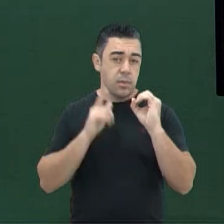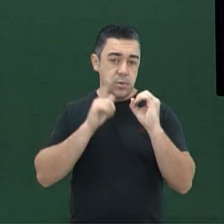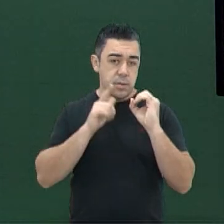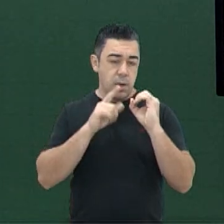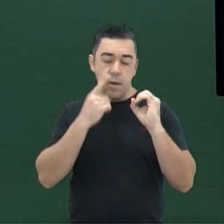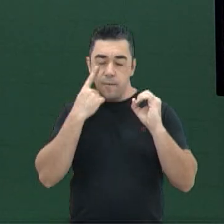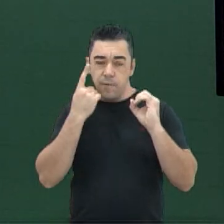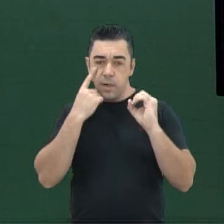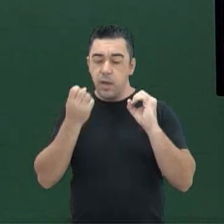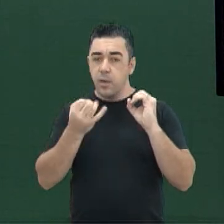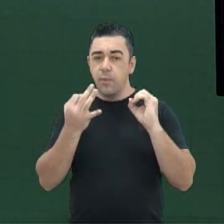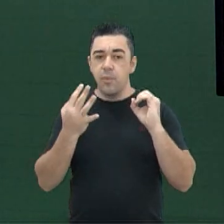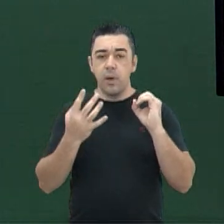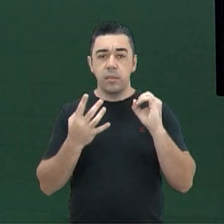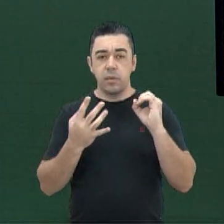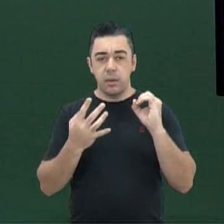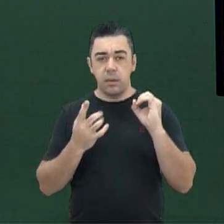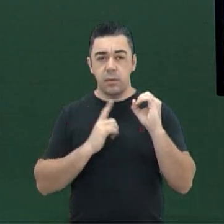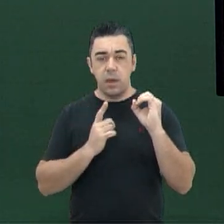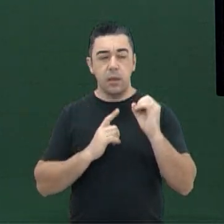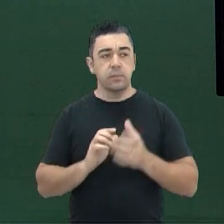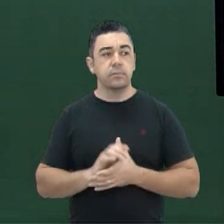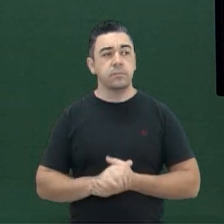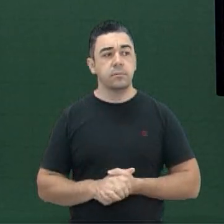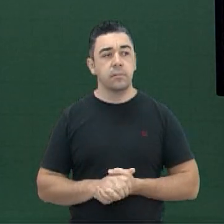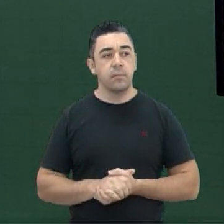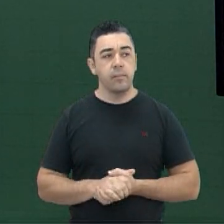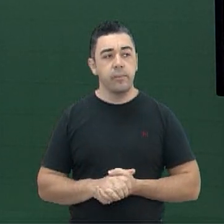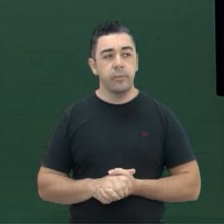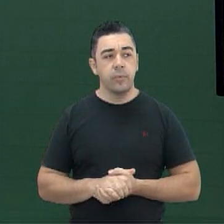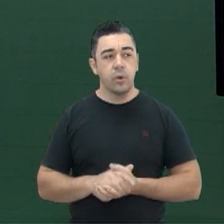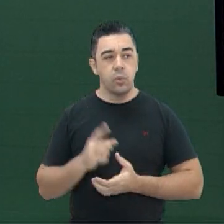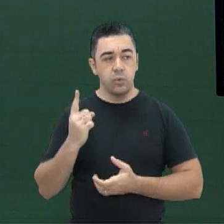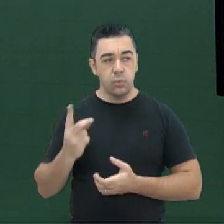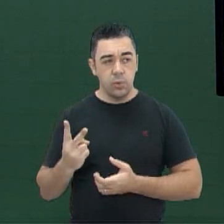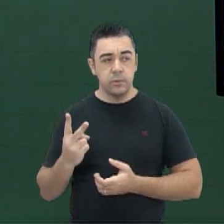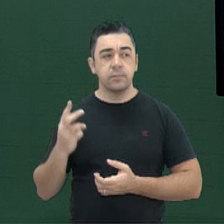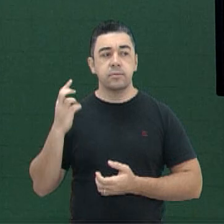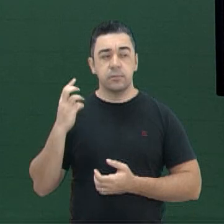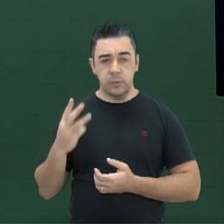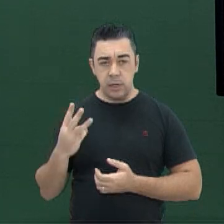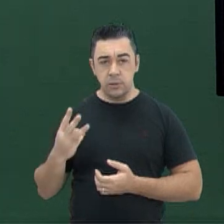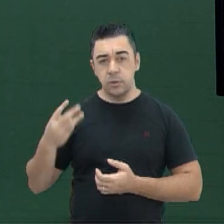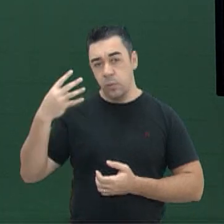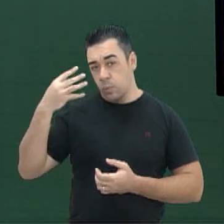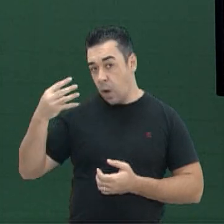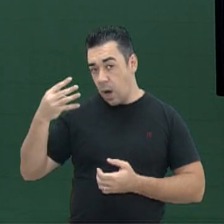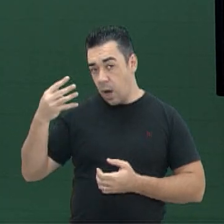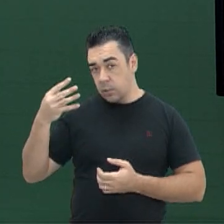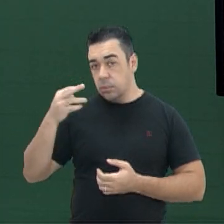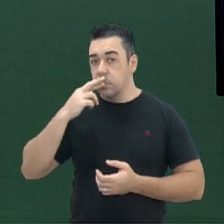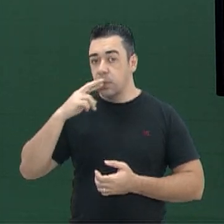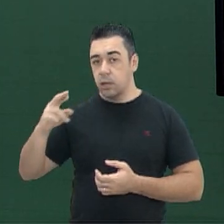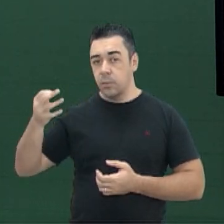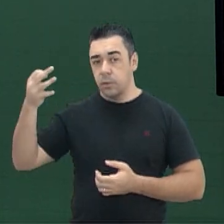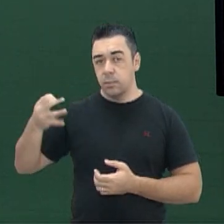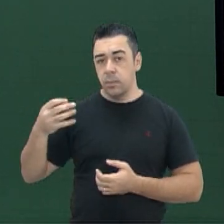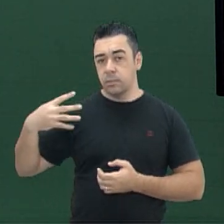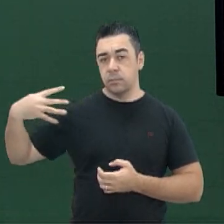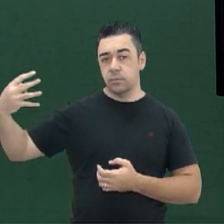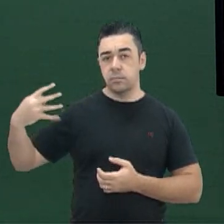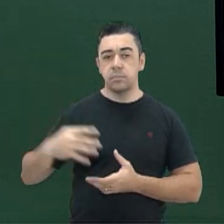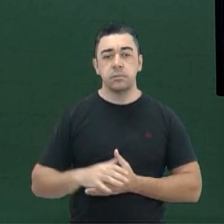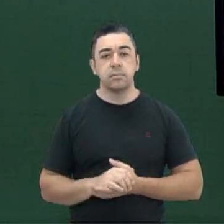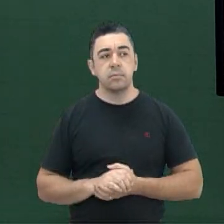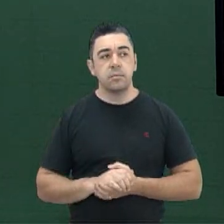comigo quantas subtrações eu fiz. 1, 2, 3, 4. Eu fiz